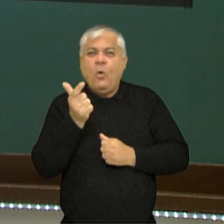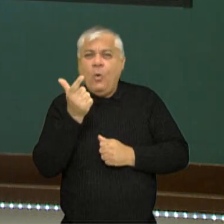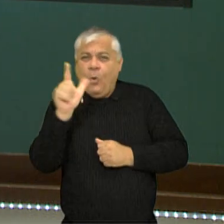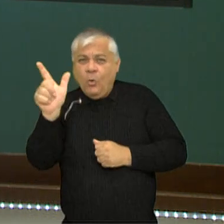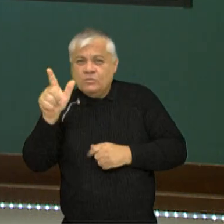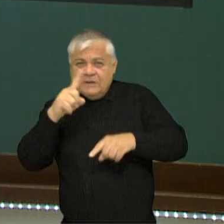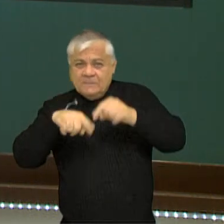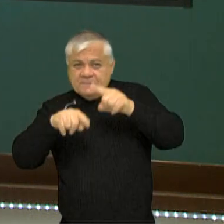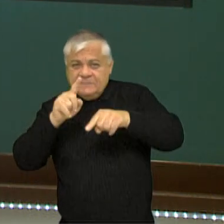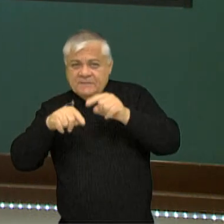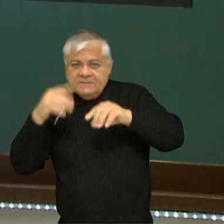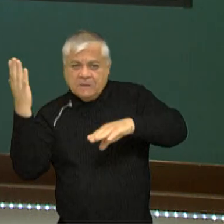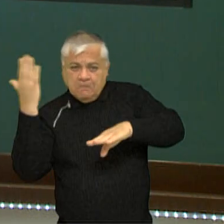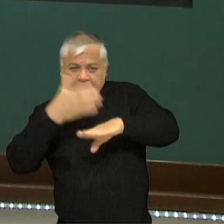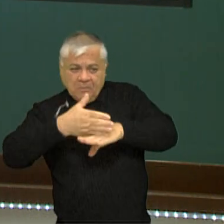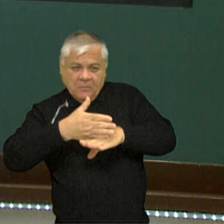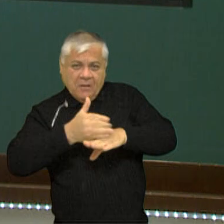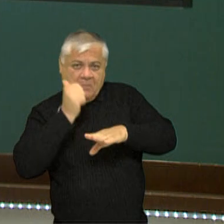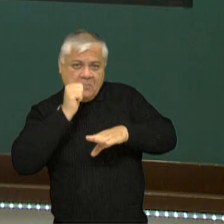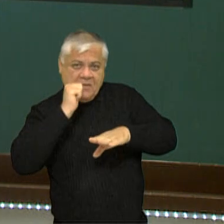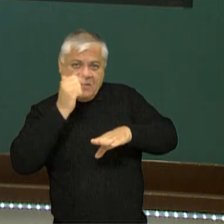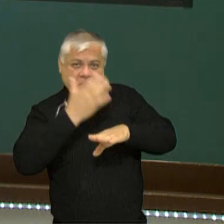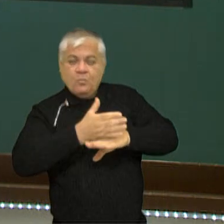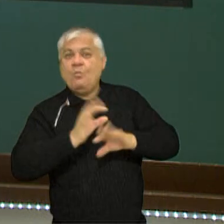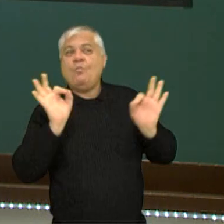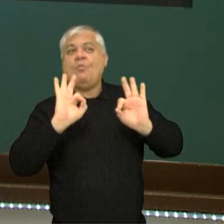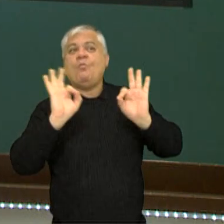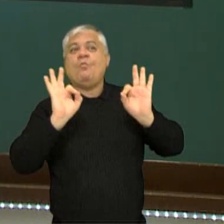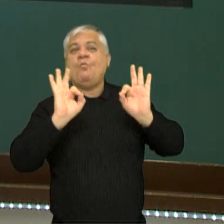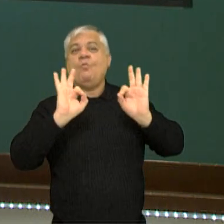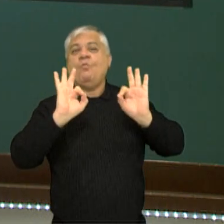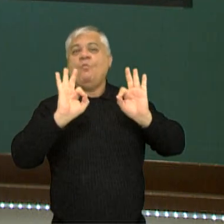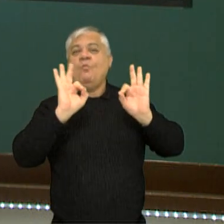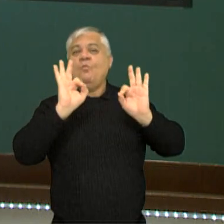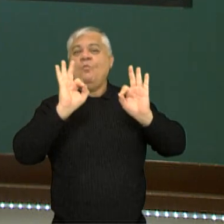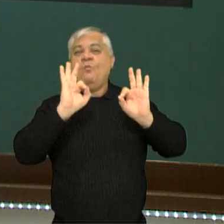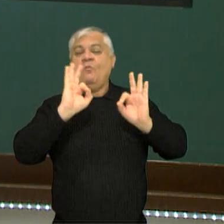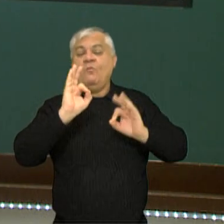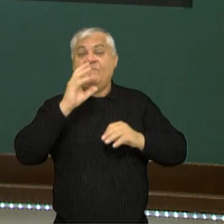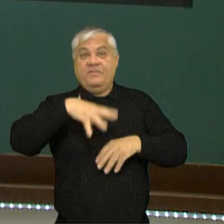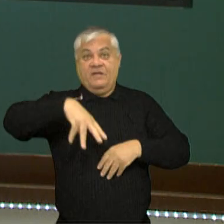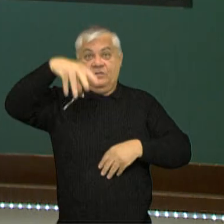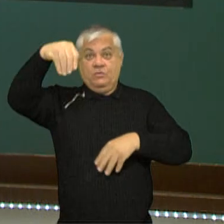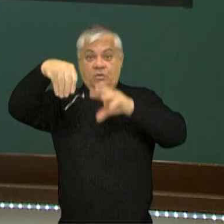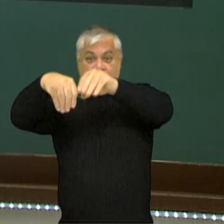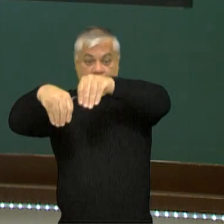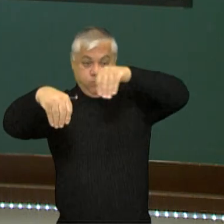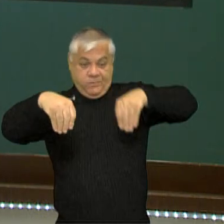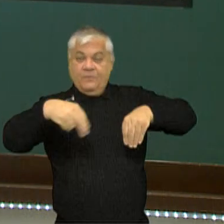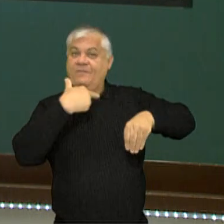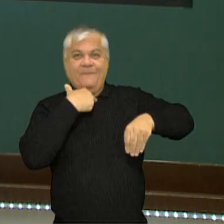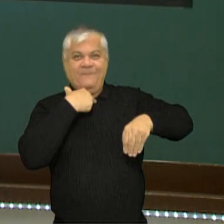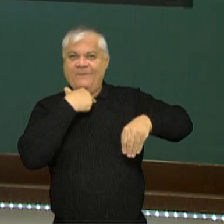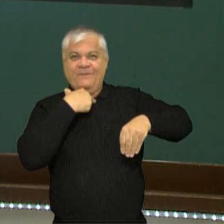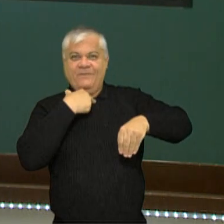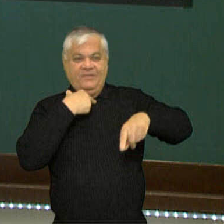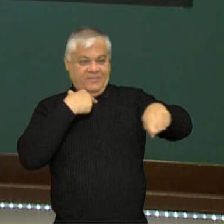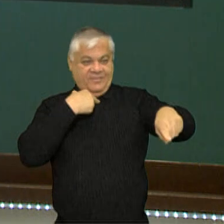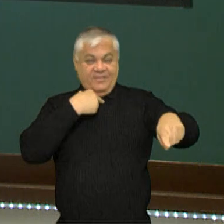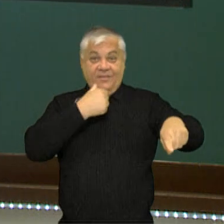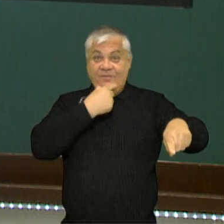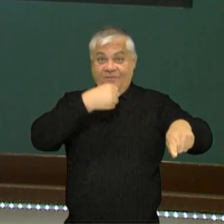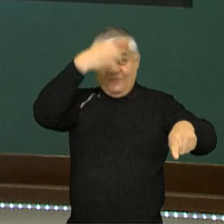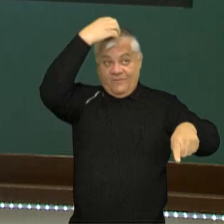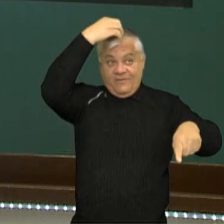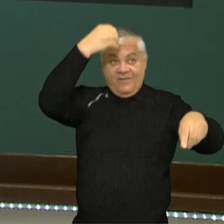pode capturar a dama aqui, porque a torre não captura em diagonal. O rei poderia capturar,